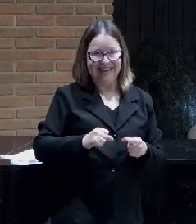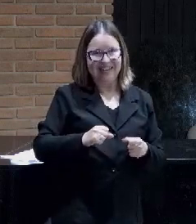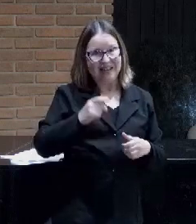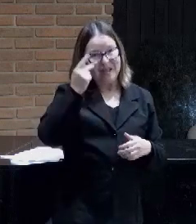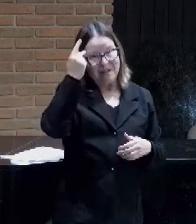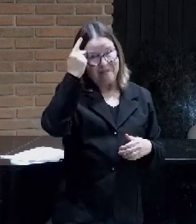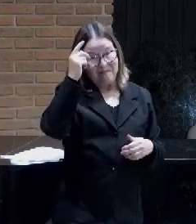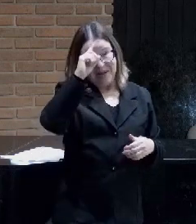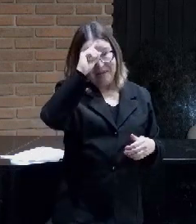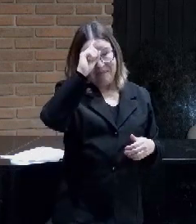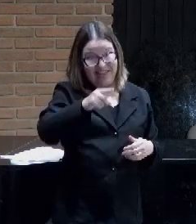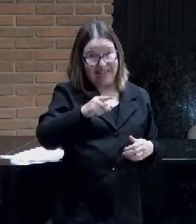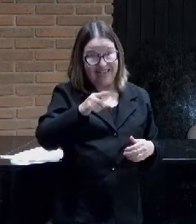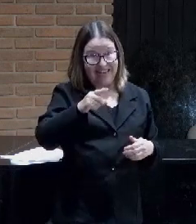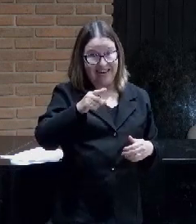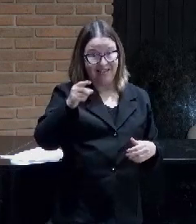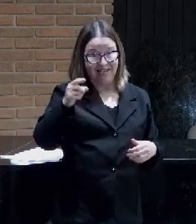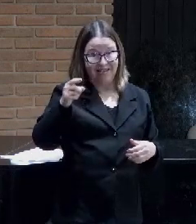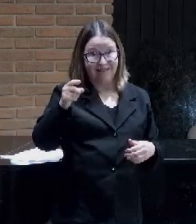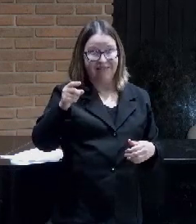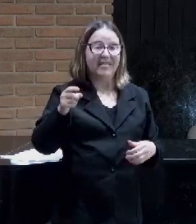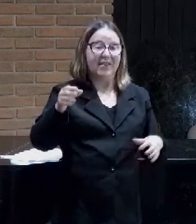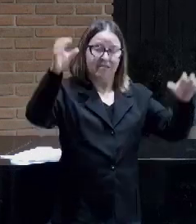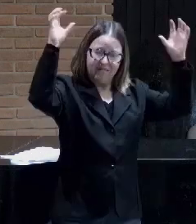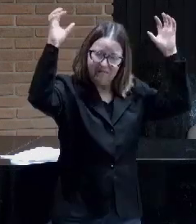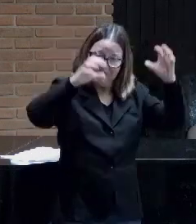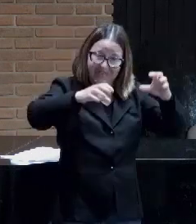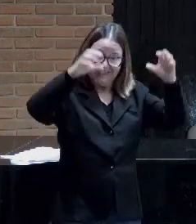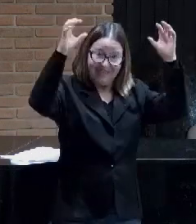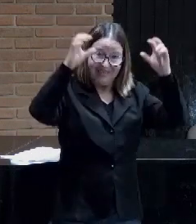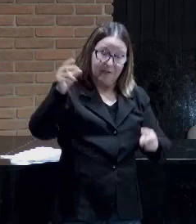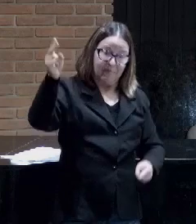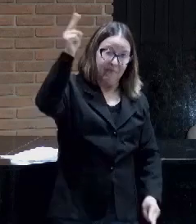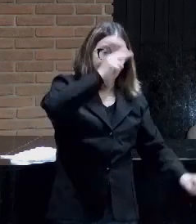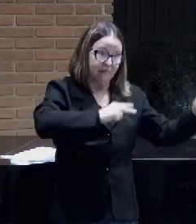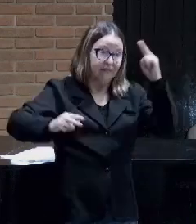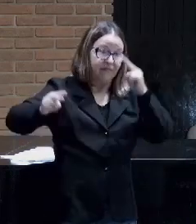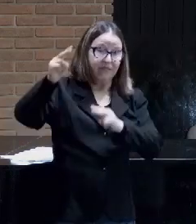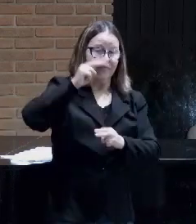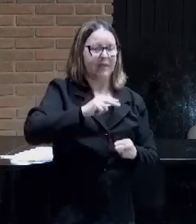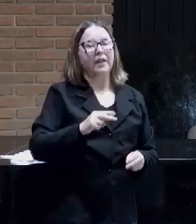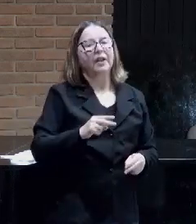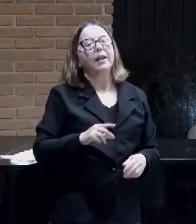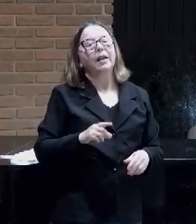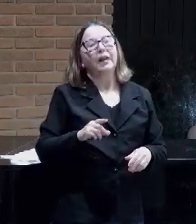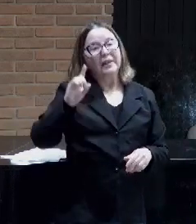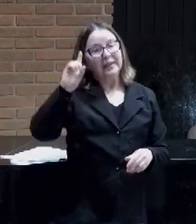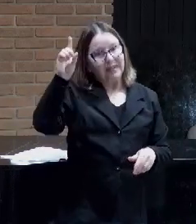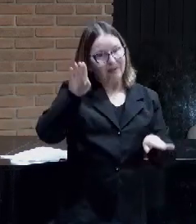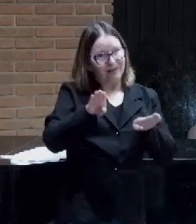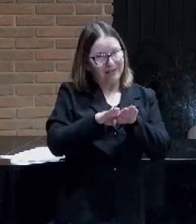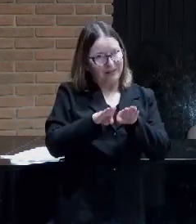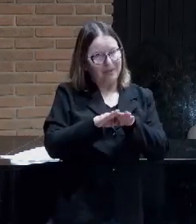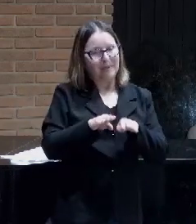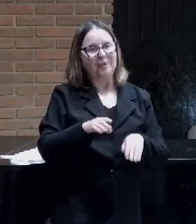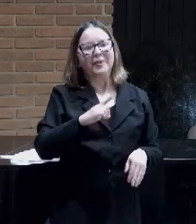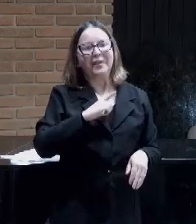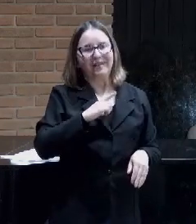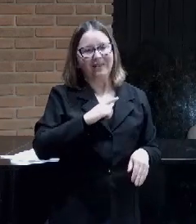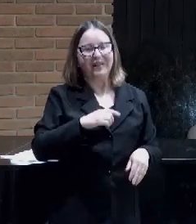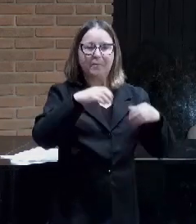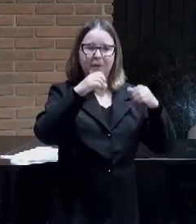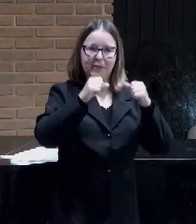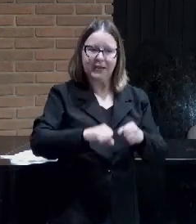de segundos, Deus também tinha poder para fazer com que a tempestade encerrasse em questão de instantes.